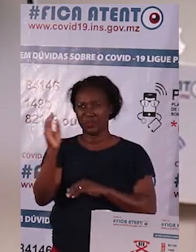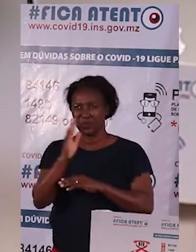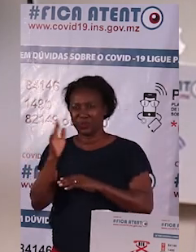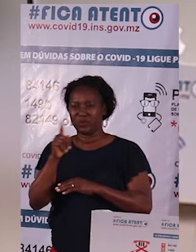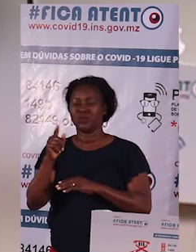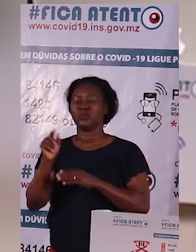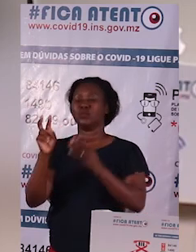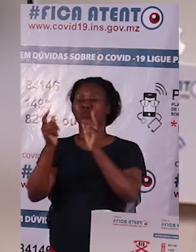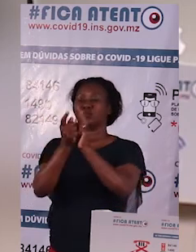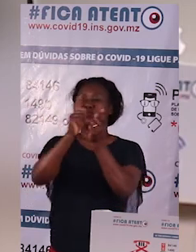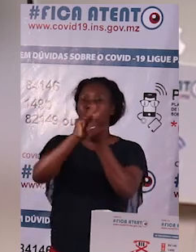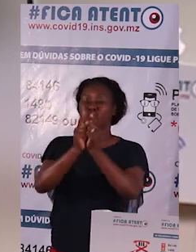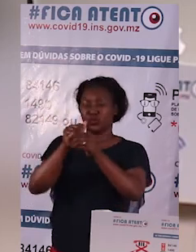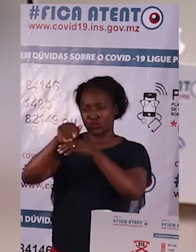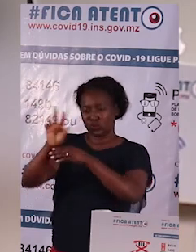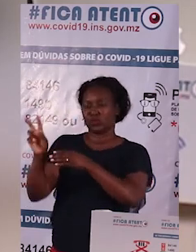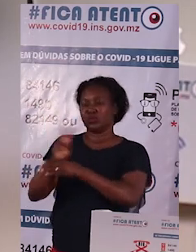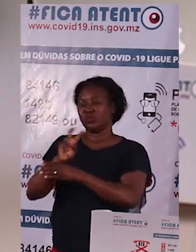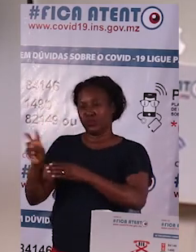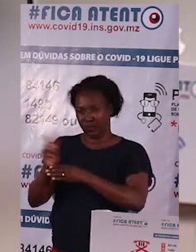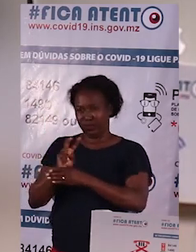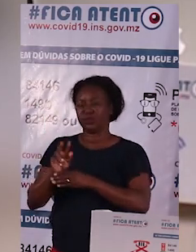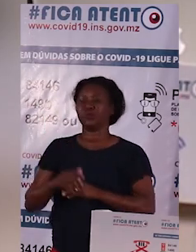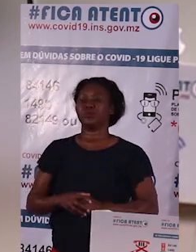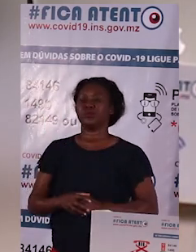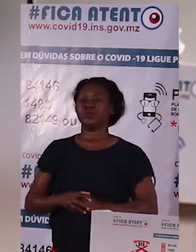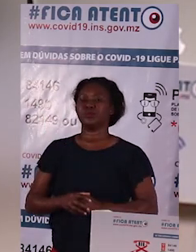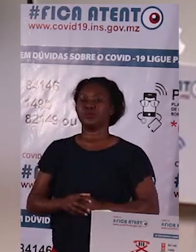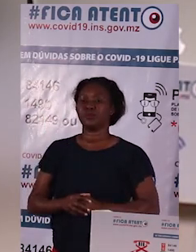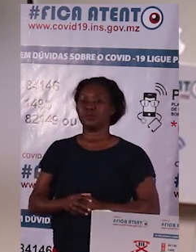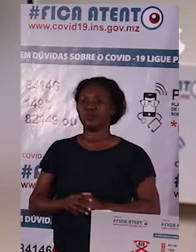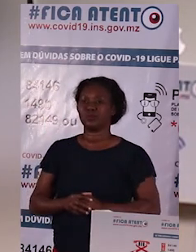seguimento. O próximo slide, por favor.